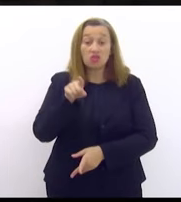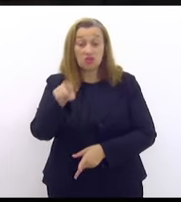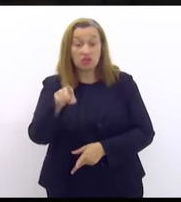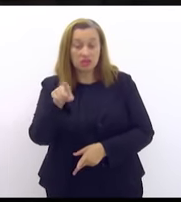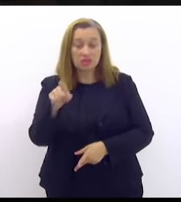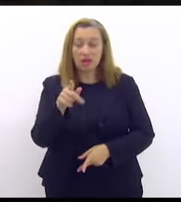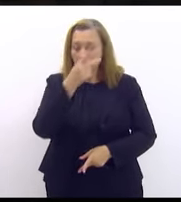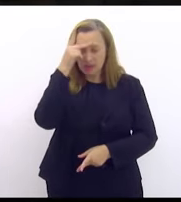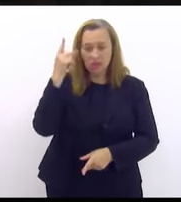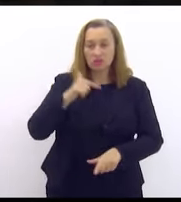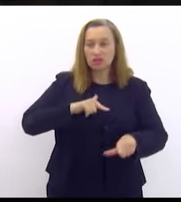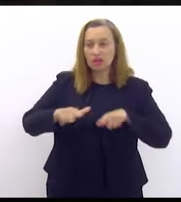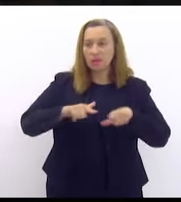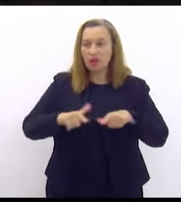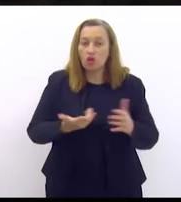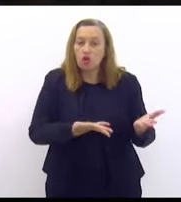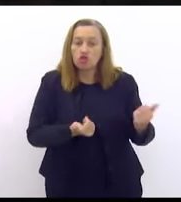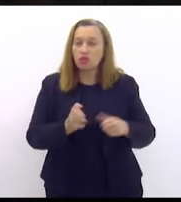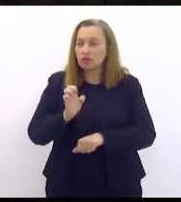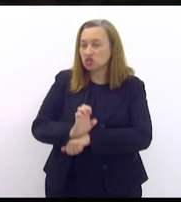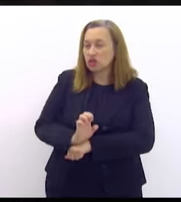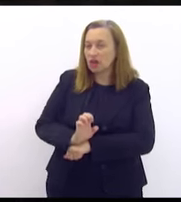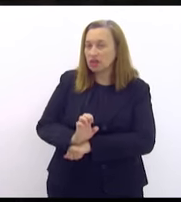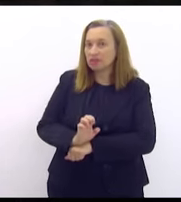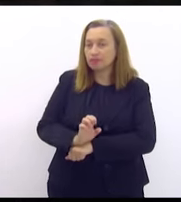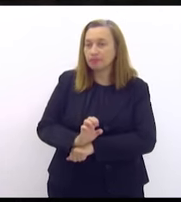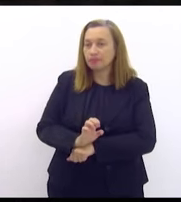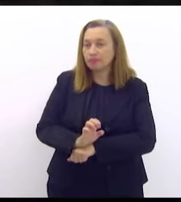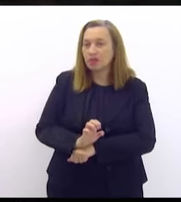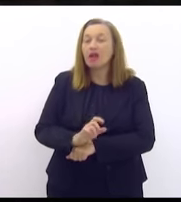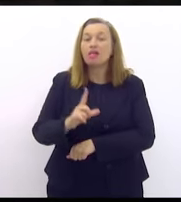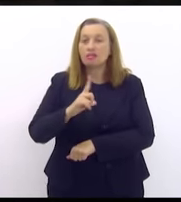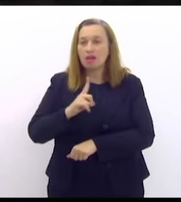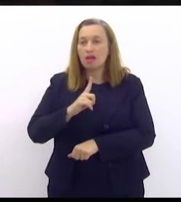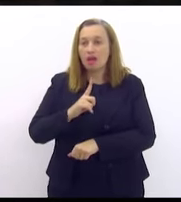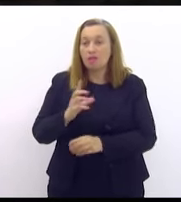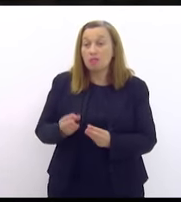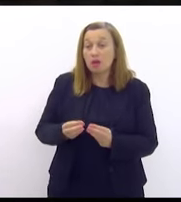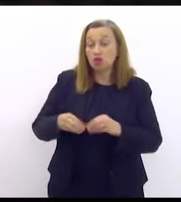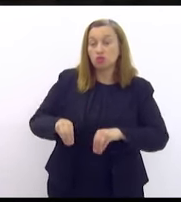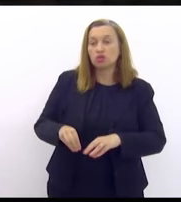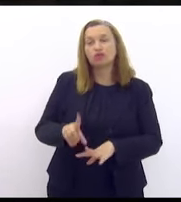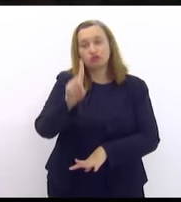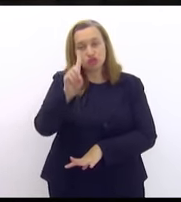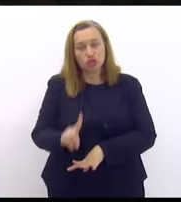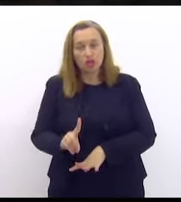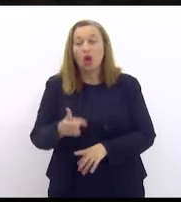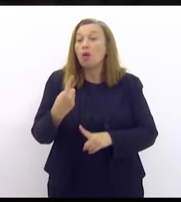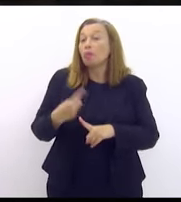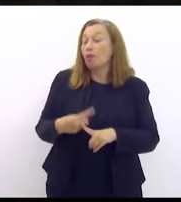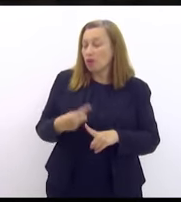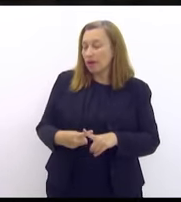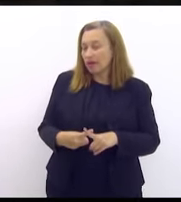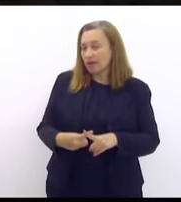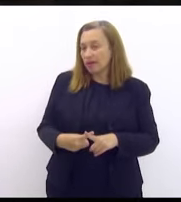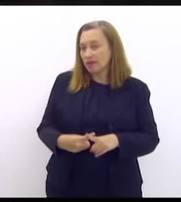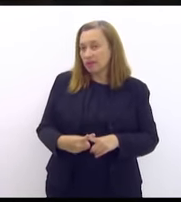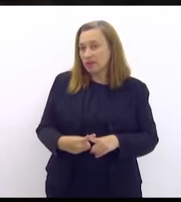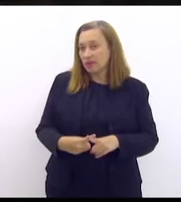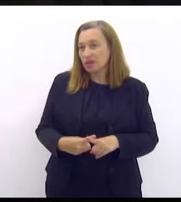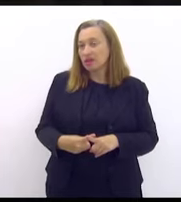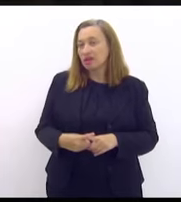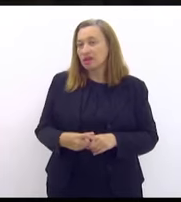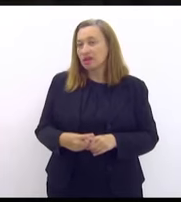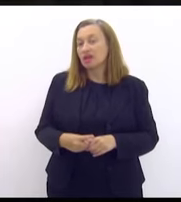trabalhador jovem do nosso estado, que na ponta terá a precarização dos seus direitos. Porque, sim, a conta vai